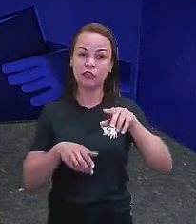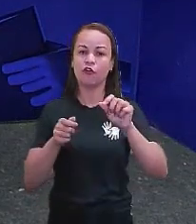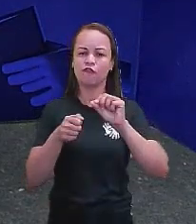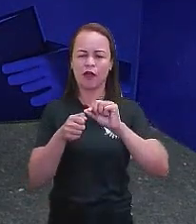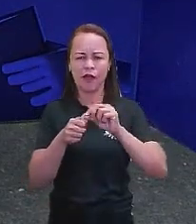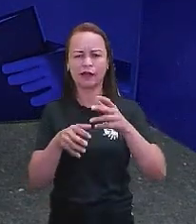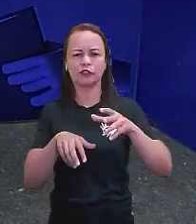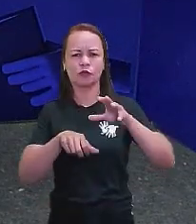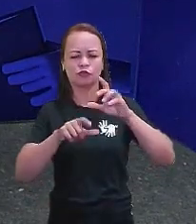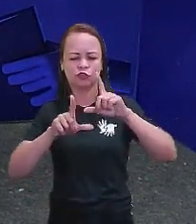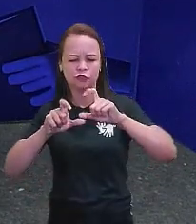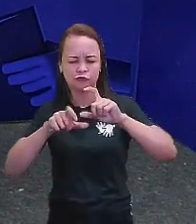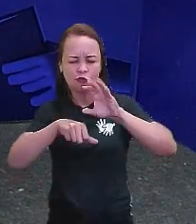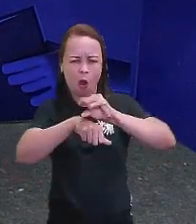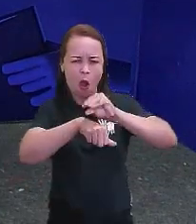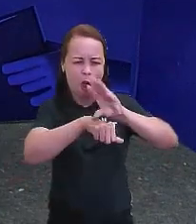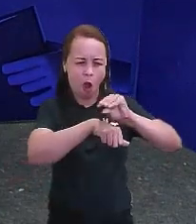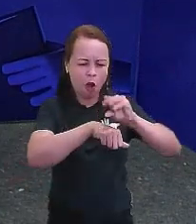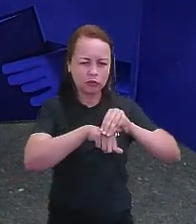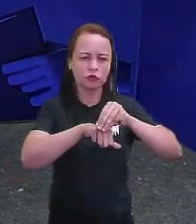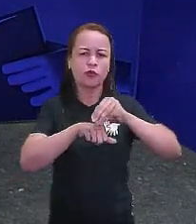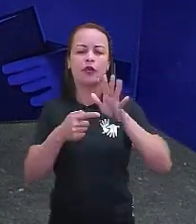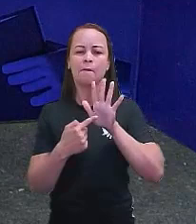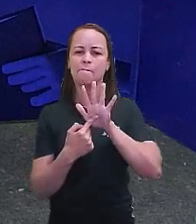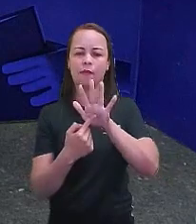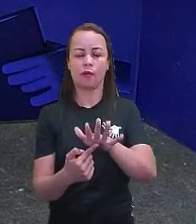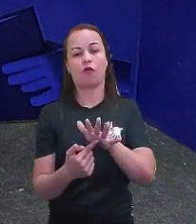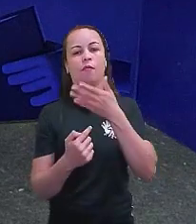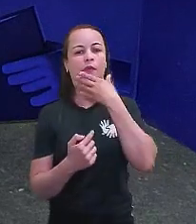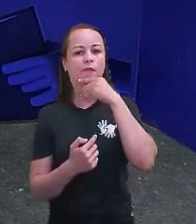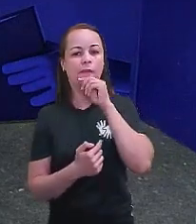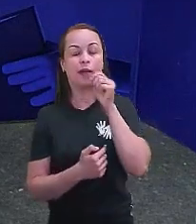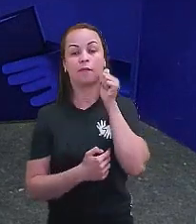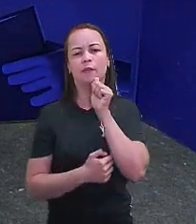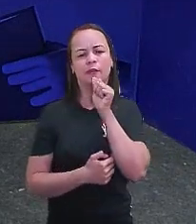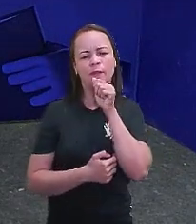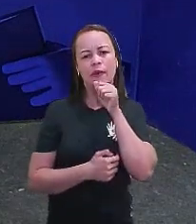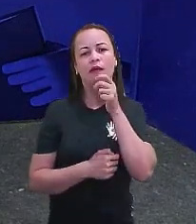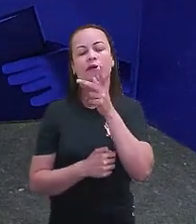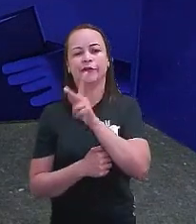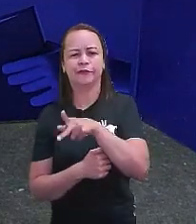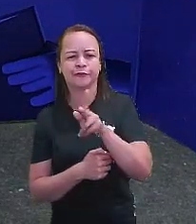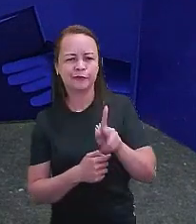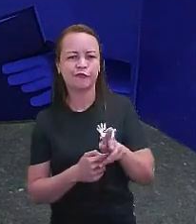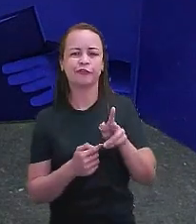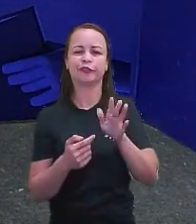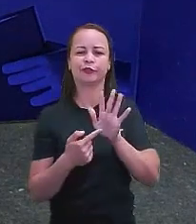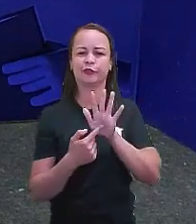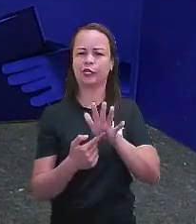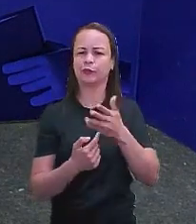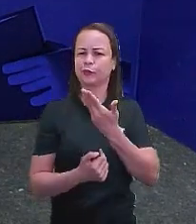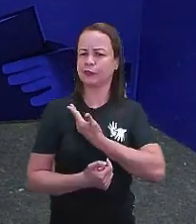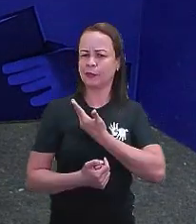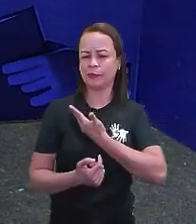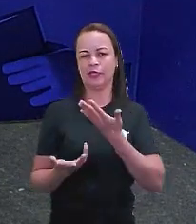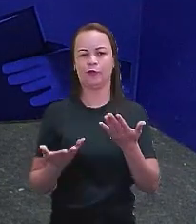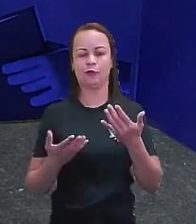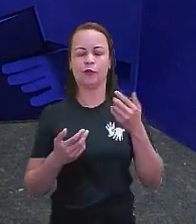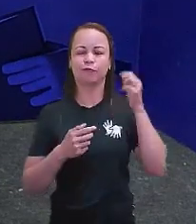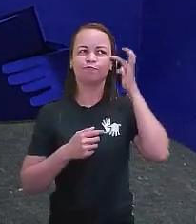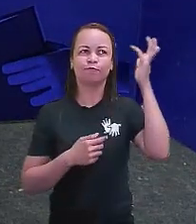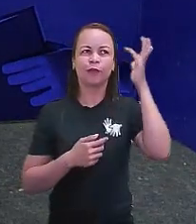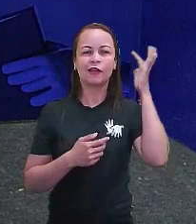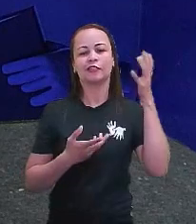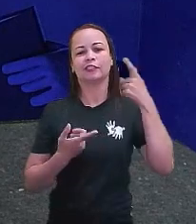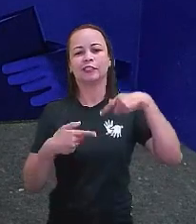para a professora, mostra para o papai, para a mamãe, para os responsáveis, para os amigos e vamos utilizar a imaginação e brincar